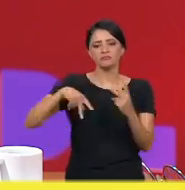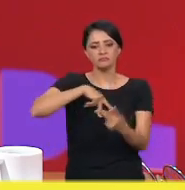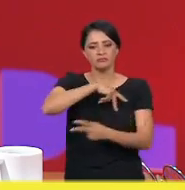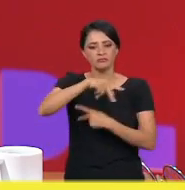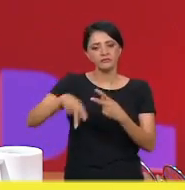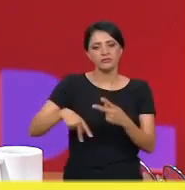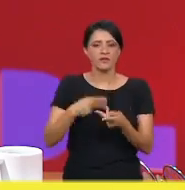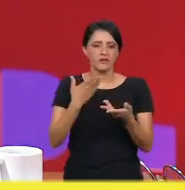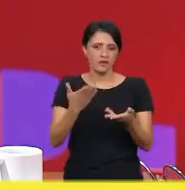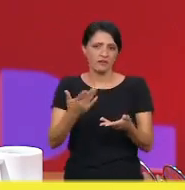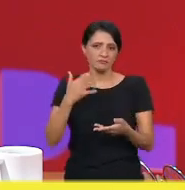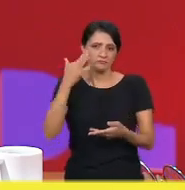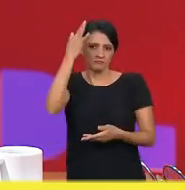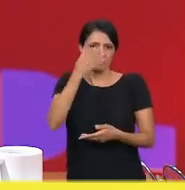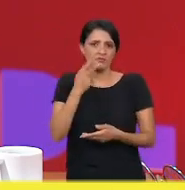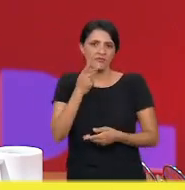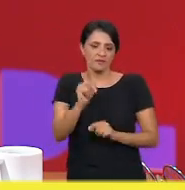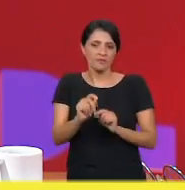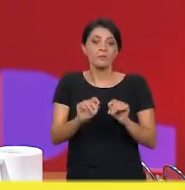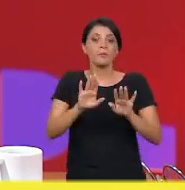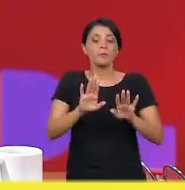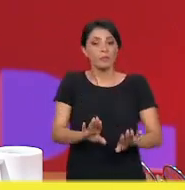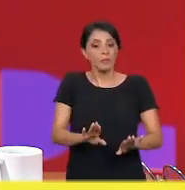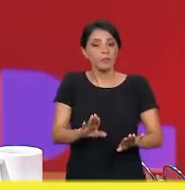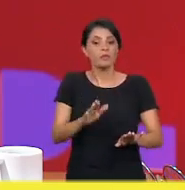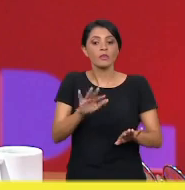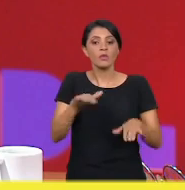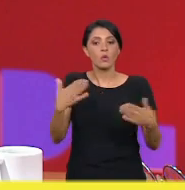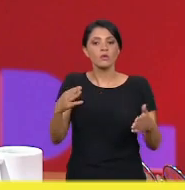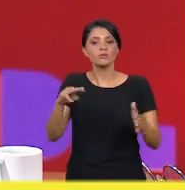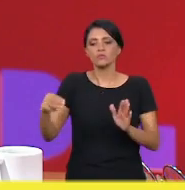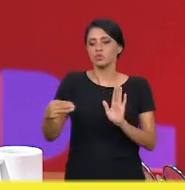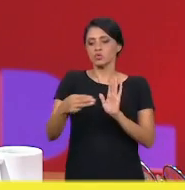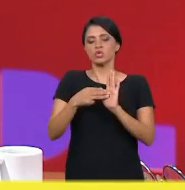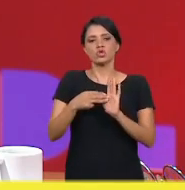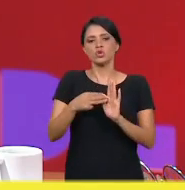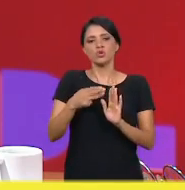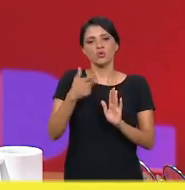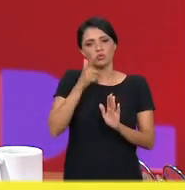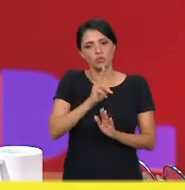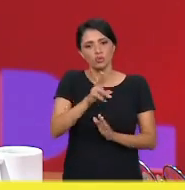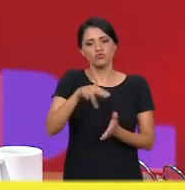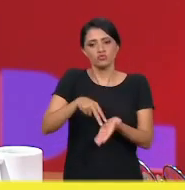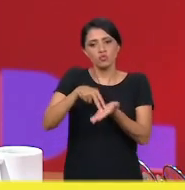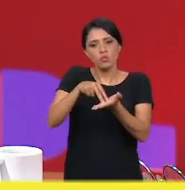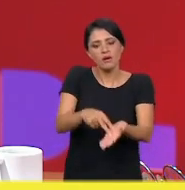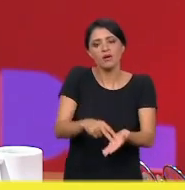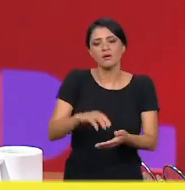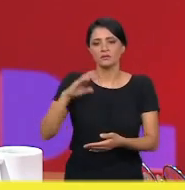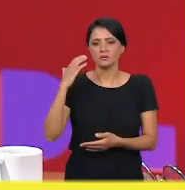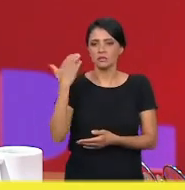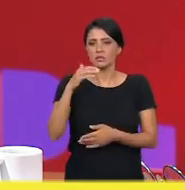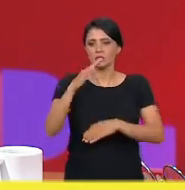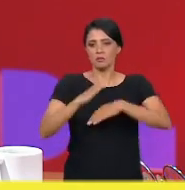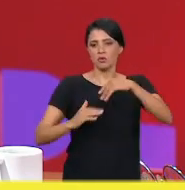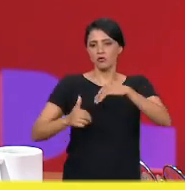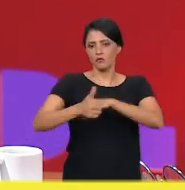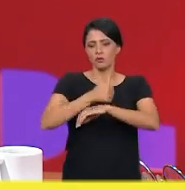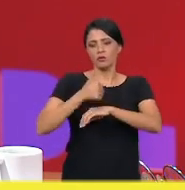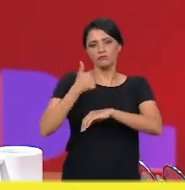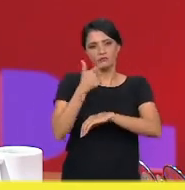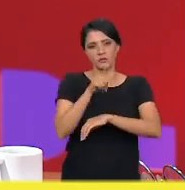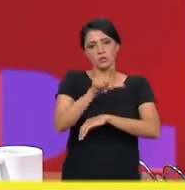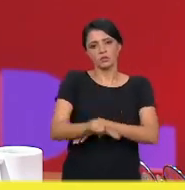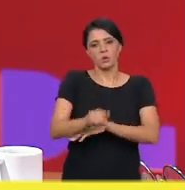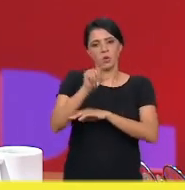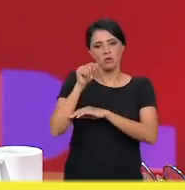bem, né, filosófica, mas com essa motivação de permanecer na ciência, e foi a profissão que você escolheu, você vai trilhando o seu caminho,